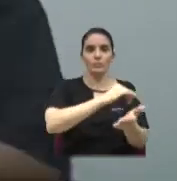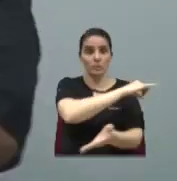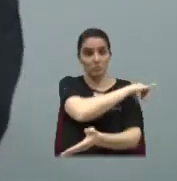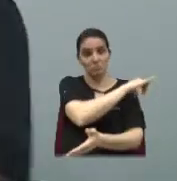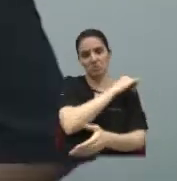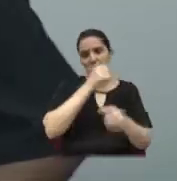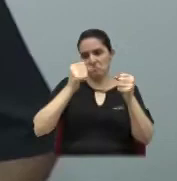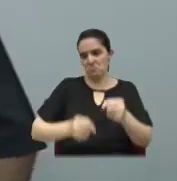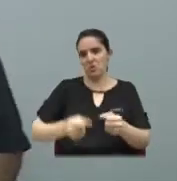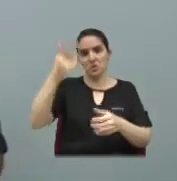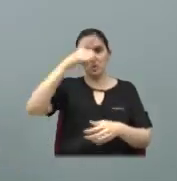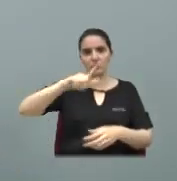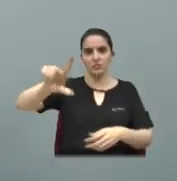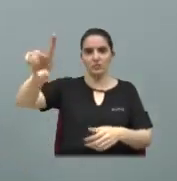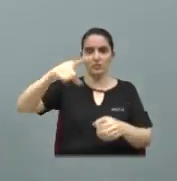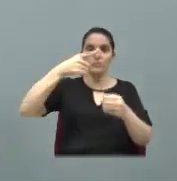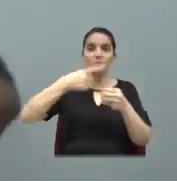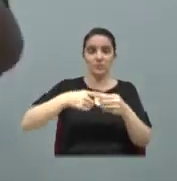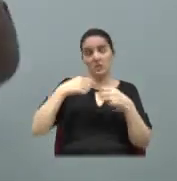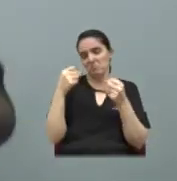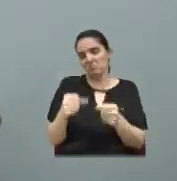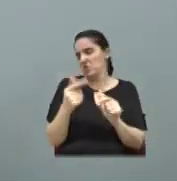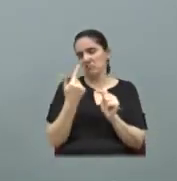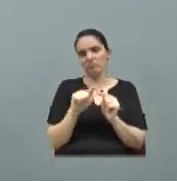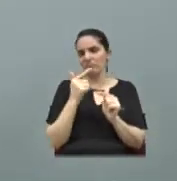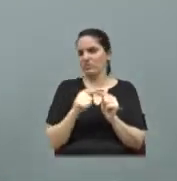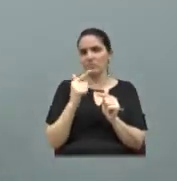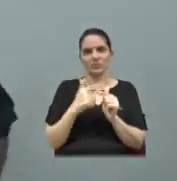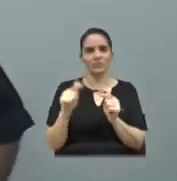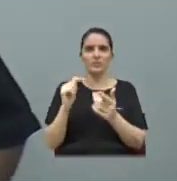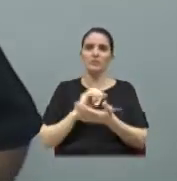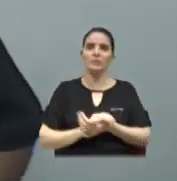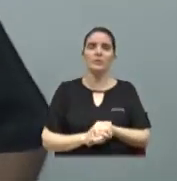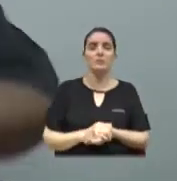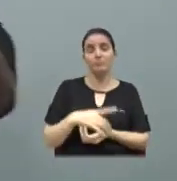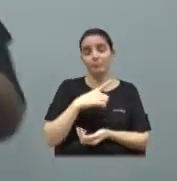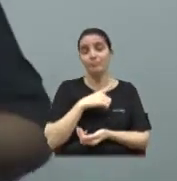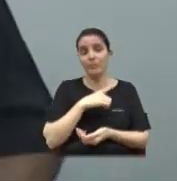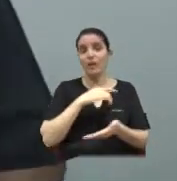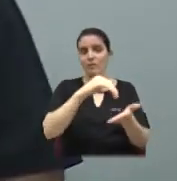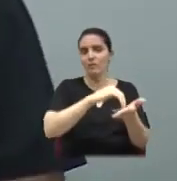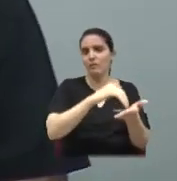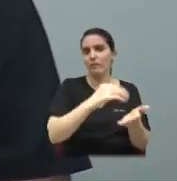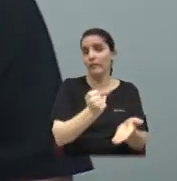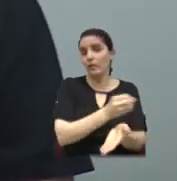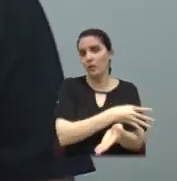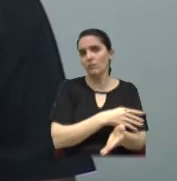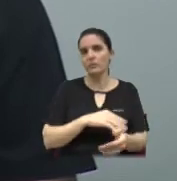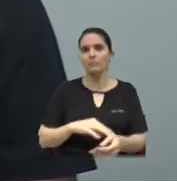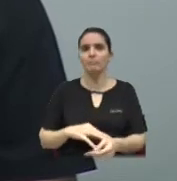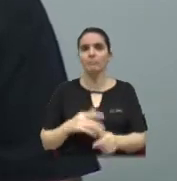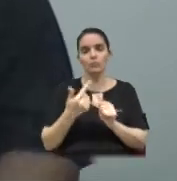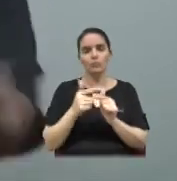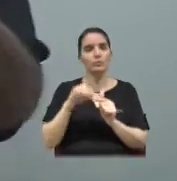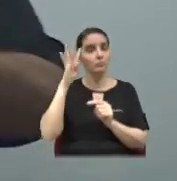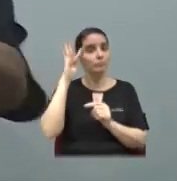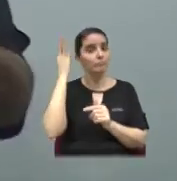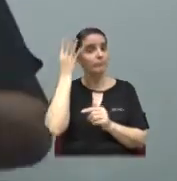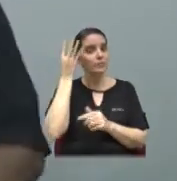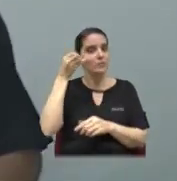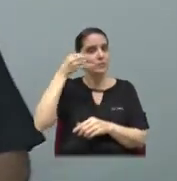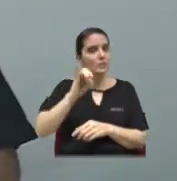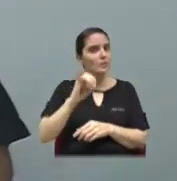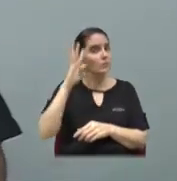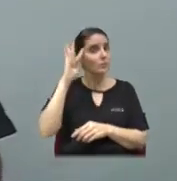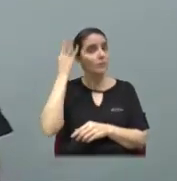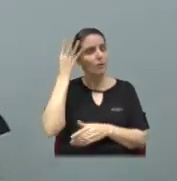fora aqui, não tem problema. Nós temos um novo secretário que vai resolver esse problema. E se não resolver, nós